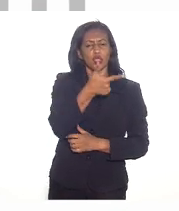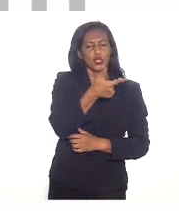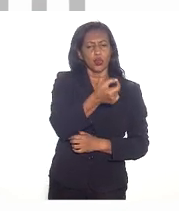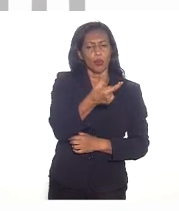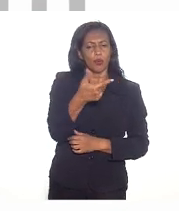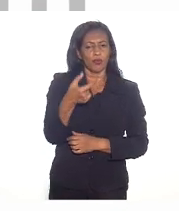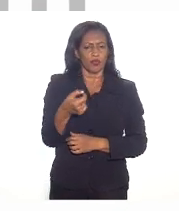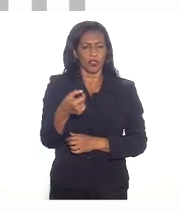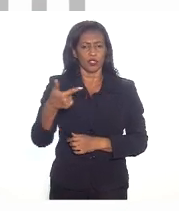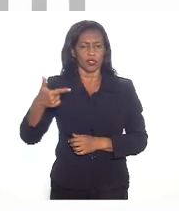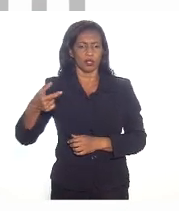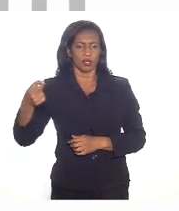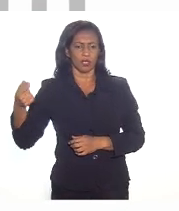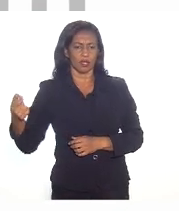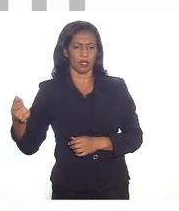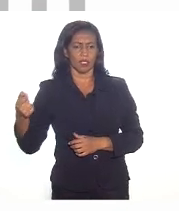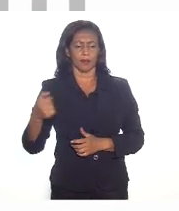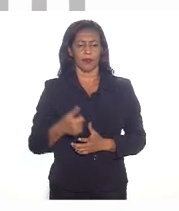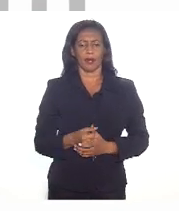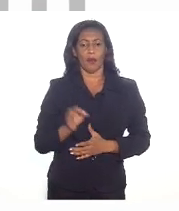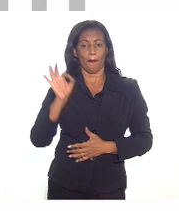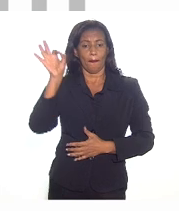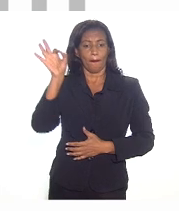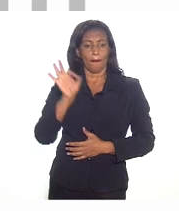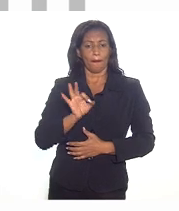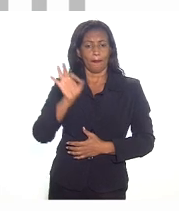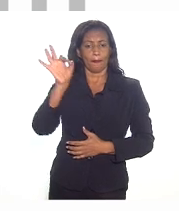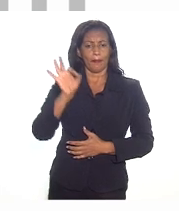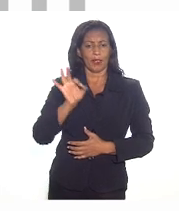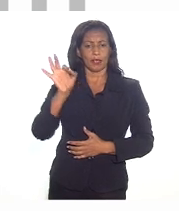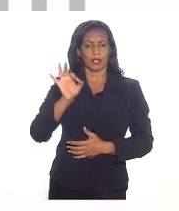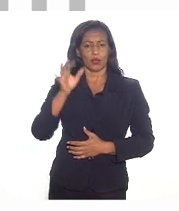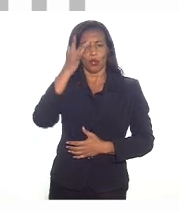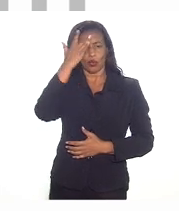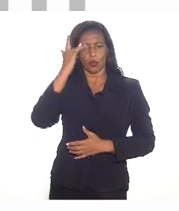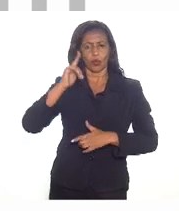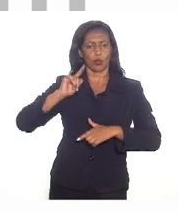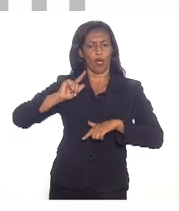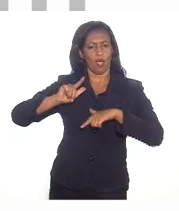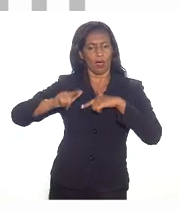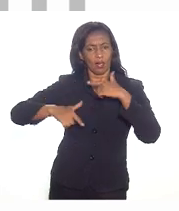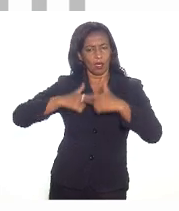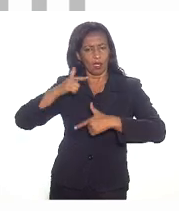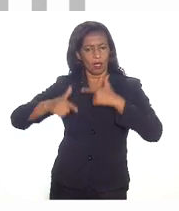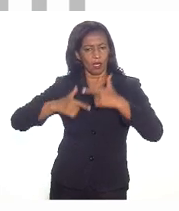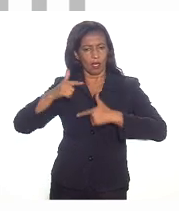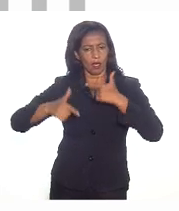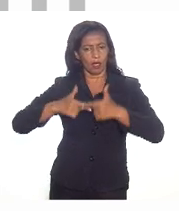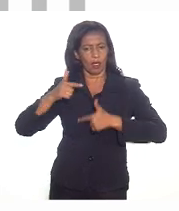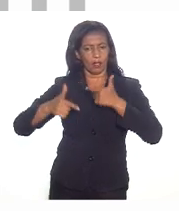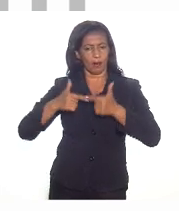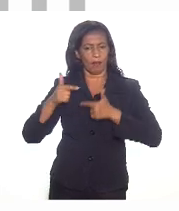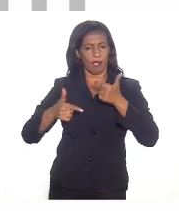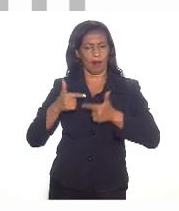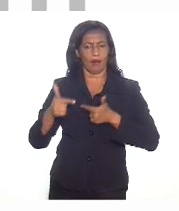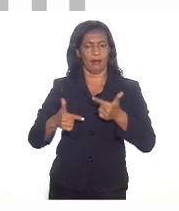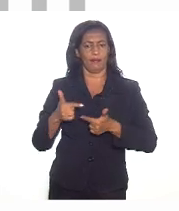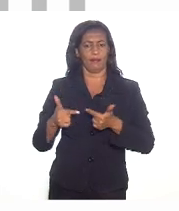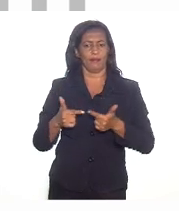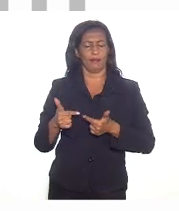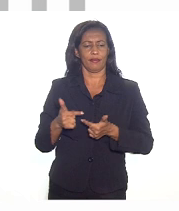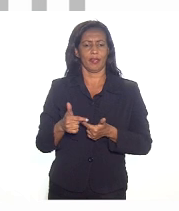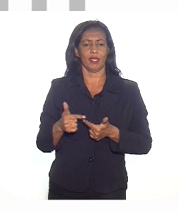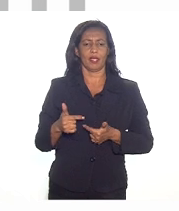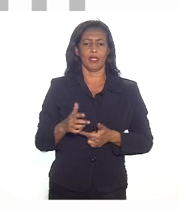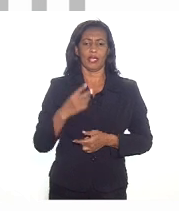A gente vê que, na verdade, a gente, com o pessoal ativo do Poder Executivo, é 30%, ou seja, a gente, quer